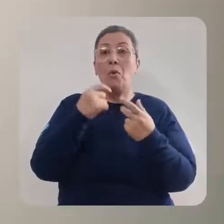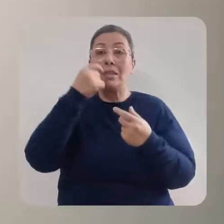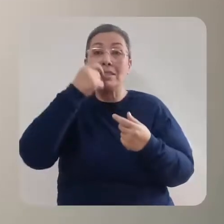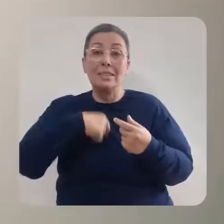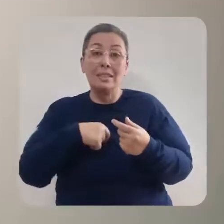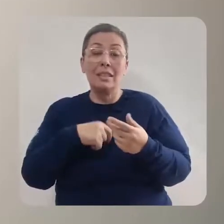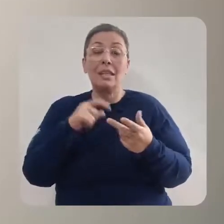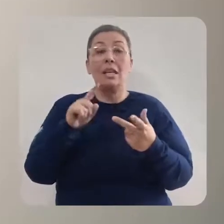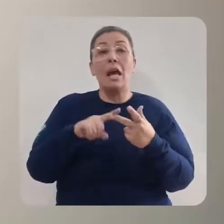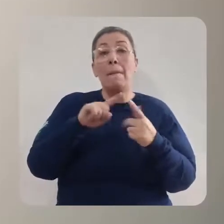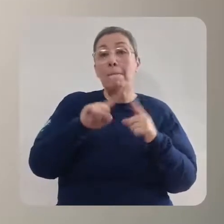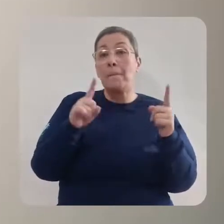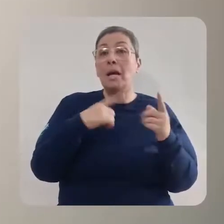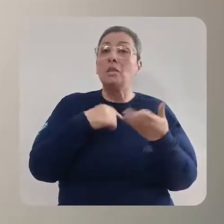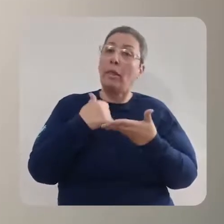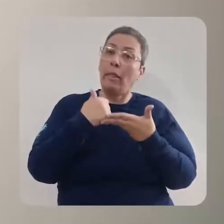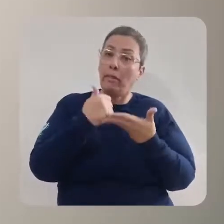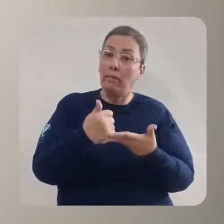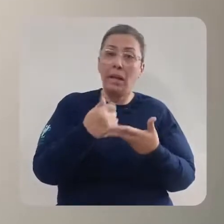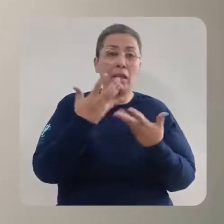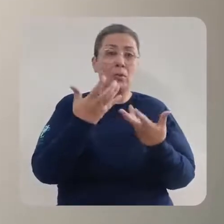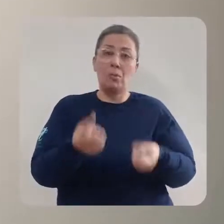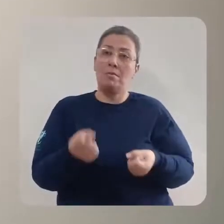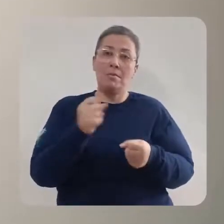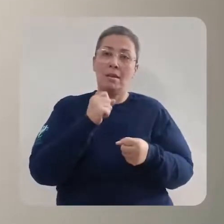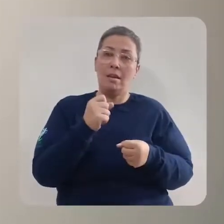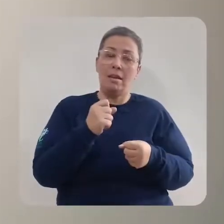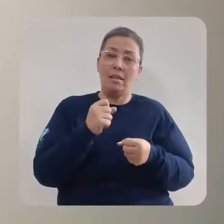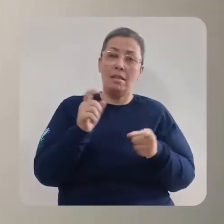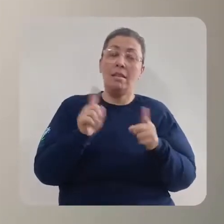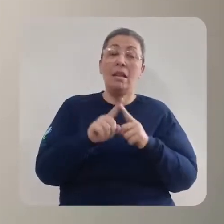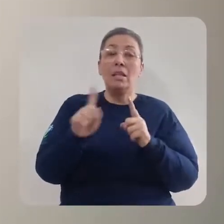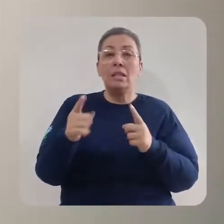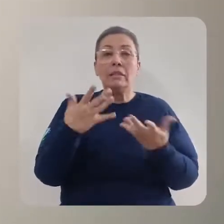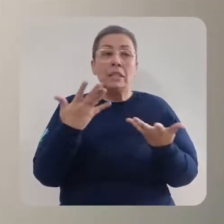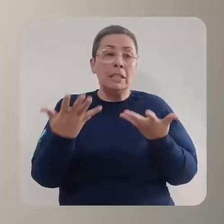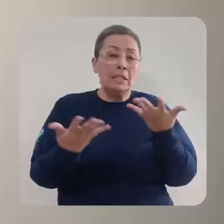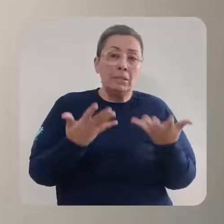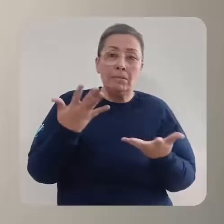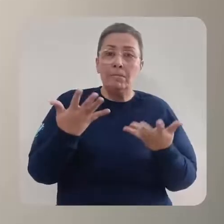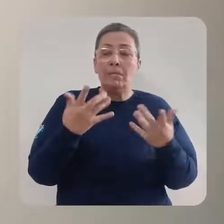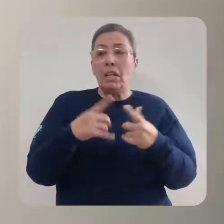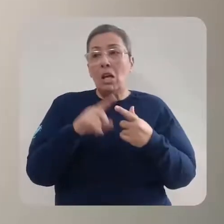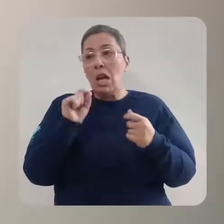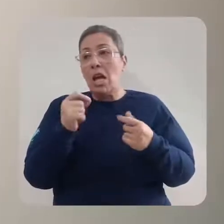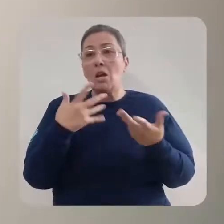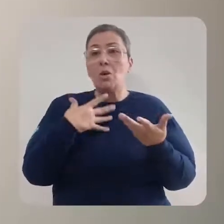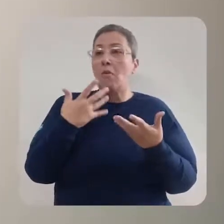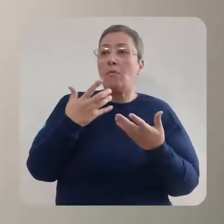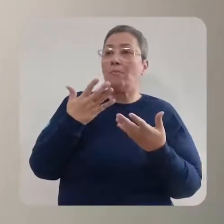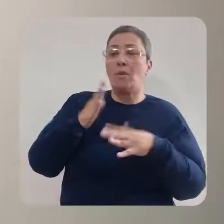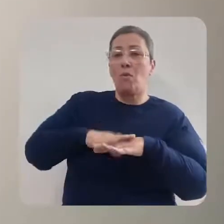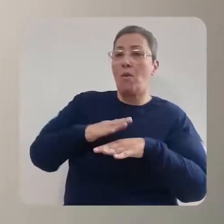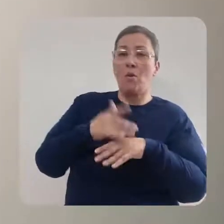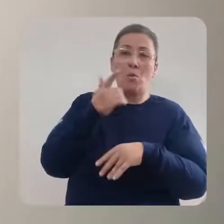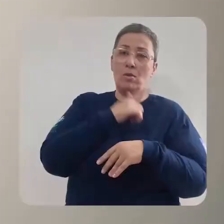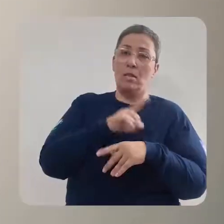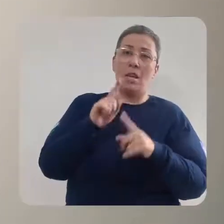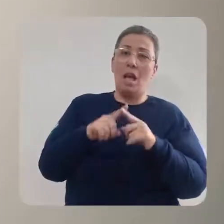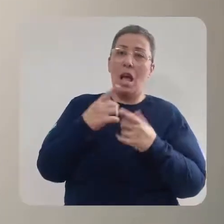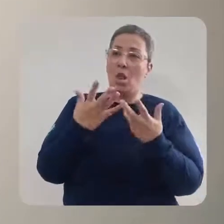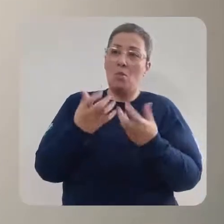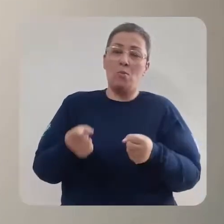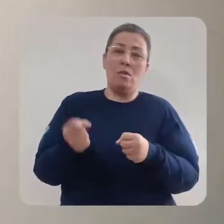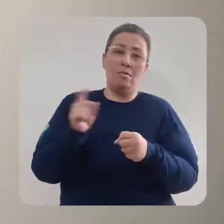dente caiu. Ah, mas eu já levei e ele não deixa, né? Então a gente fica muito ali. Ah, olha, ele não faz. Olha,